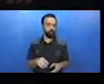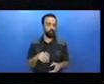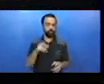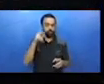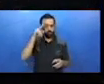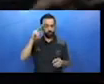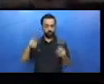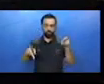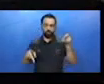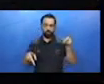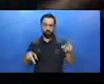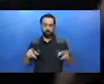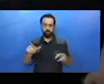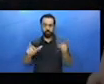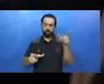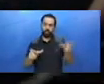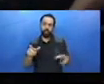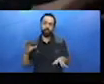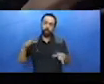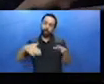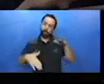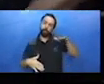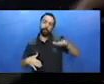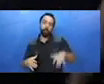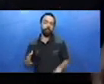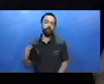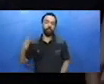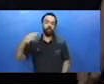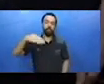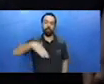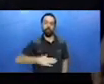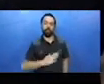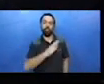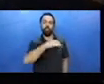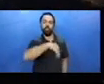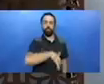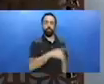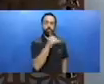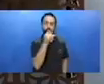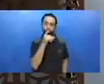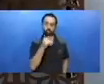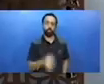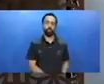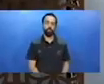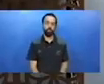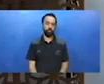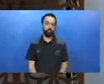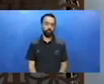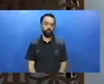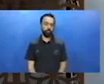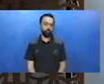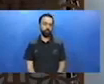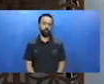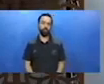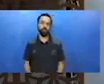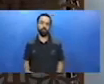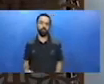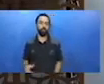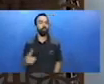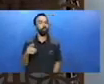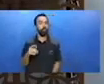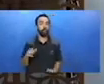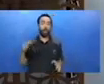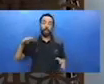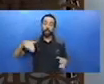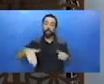mar aberto, né? Que depois nós vamos entender um pouquinho como que chama essa modalidade dentro da natação. O nadar dentro dos